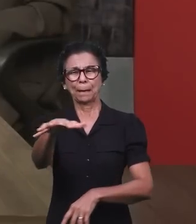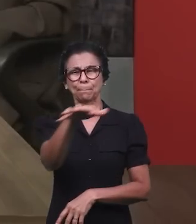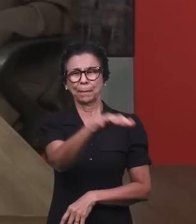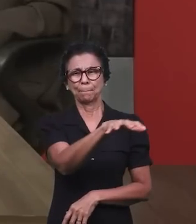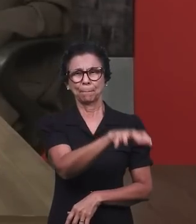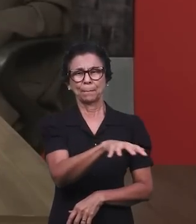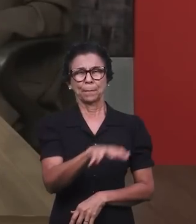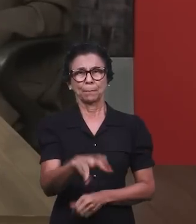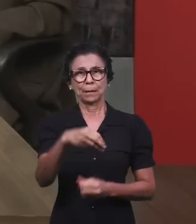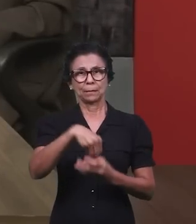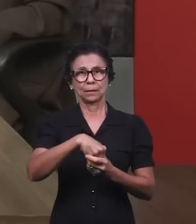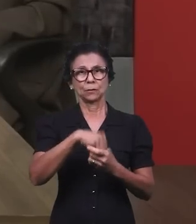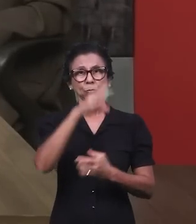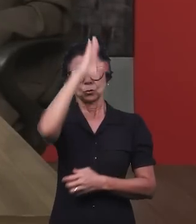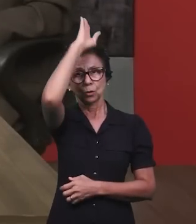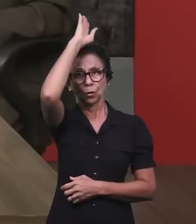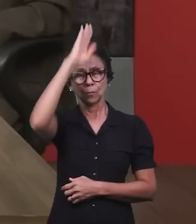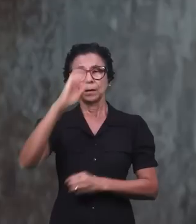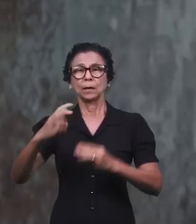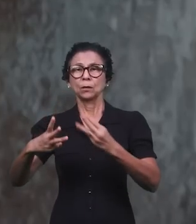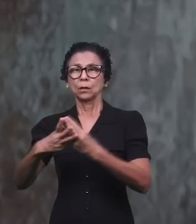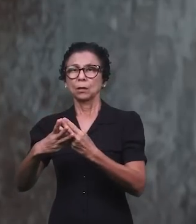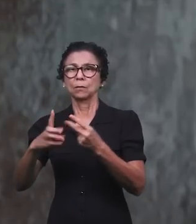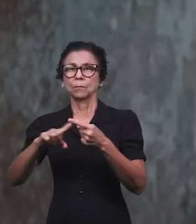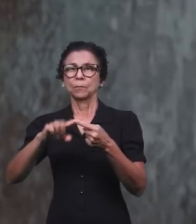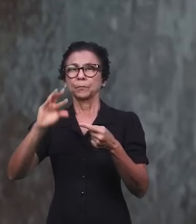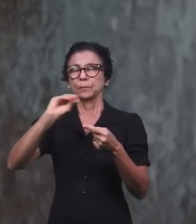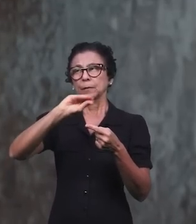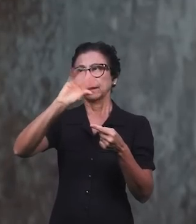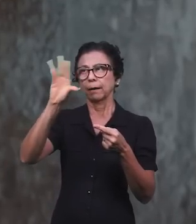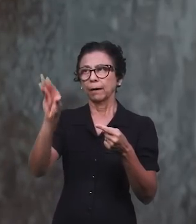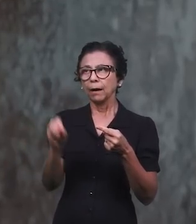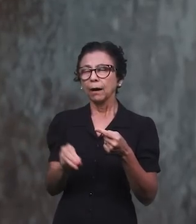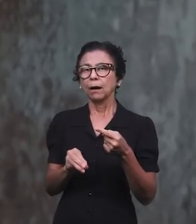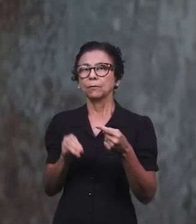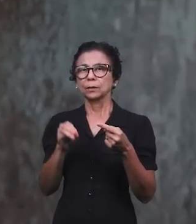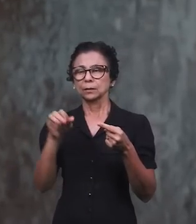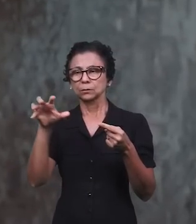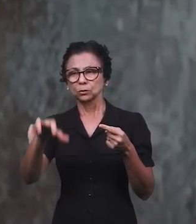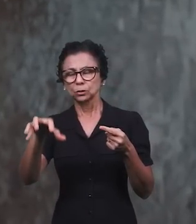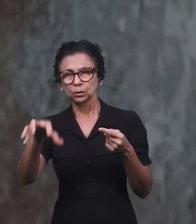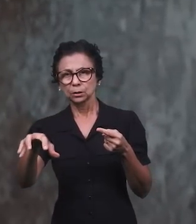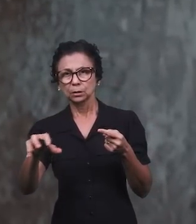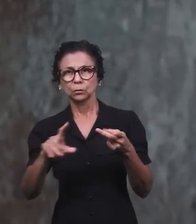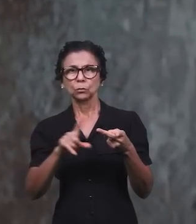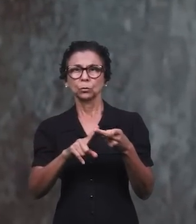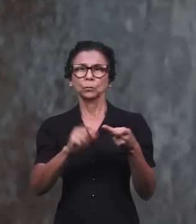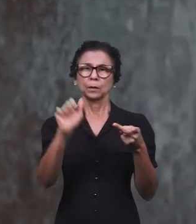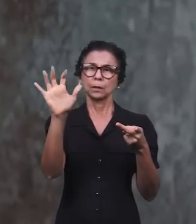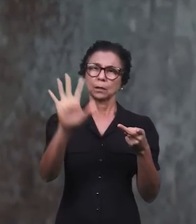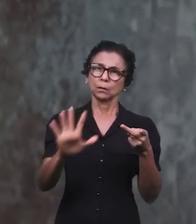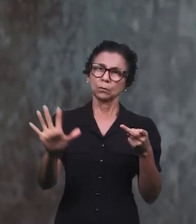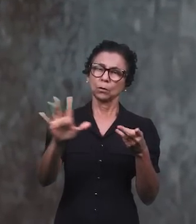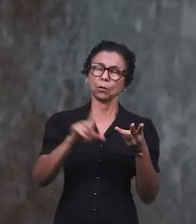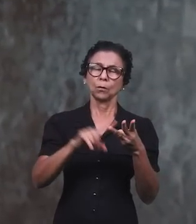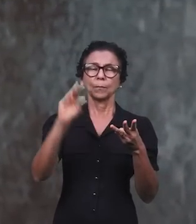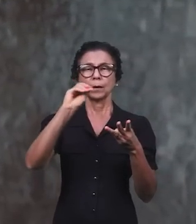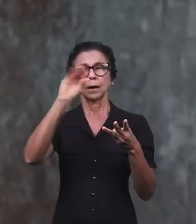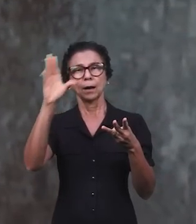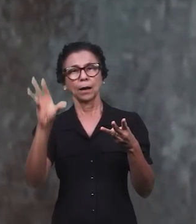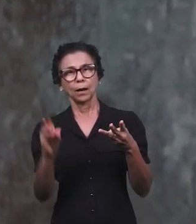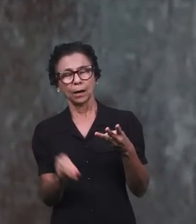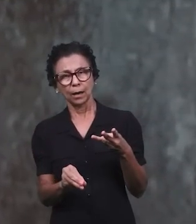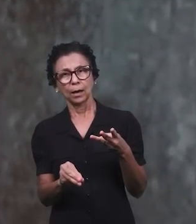Onde estavam os judeus? Estavam na África, no norte da África, que fazia parte do Império Romano, regiões da Europa, regiões da Ásia.